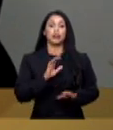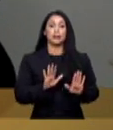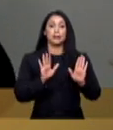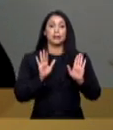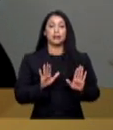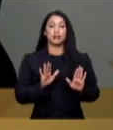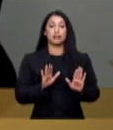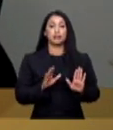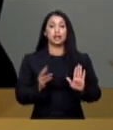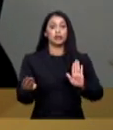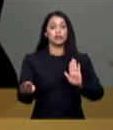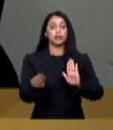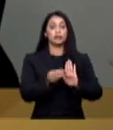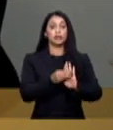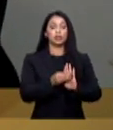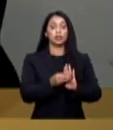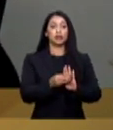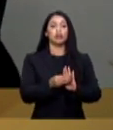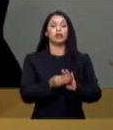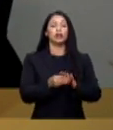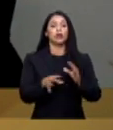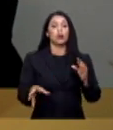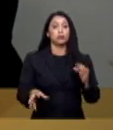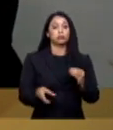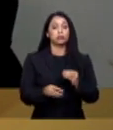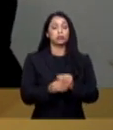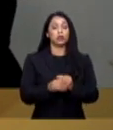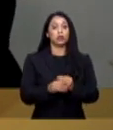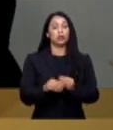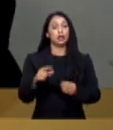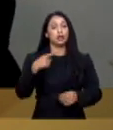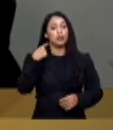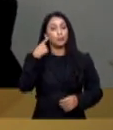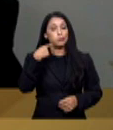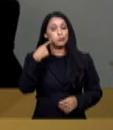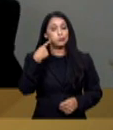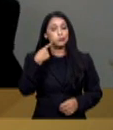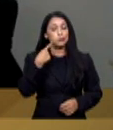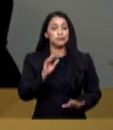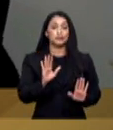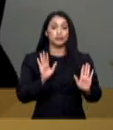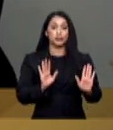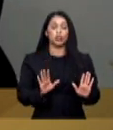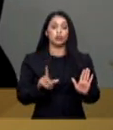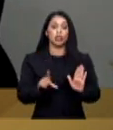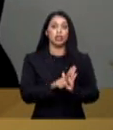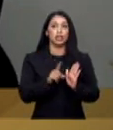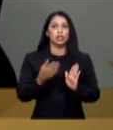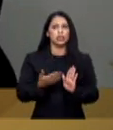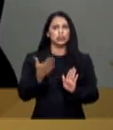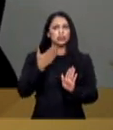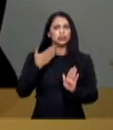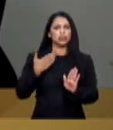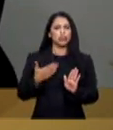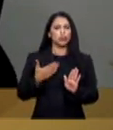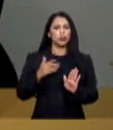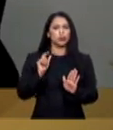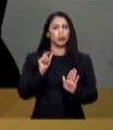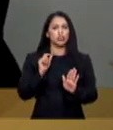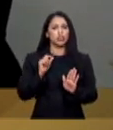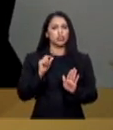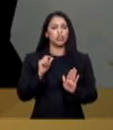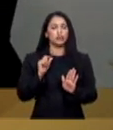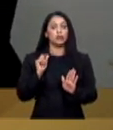neste caso é a fixação de honorários de sucumbência. Eu lembro apenas que neste caso, e na vigência da lei anterior, na qual se